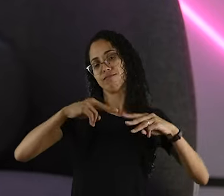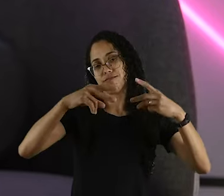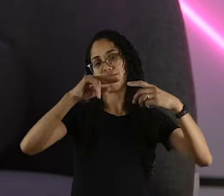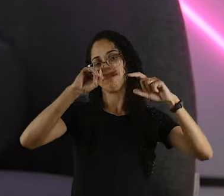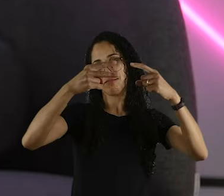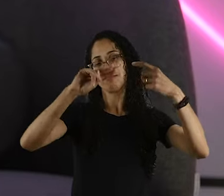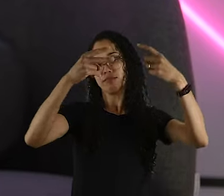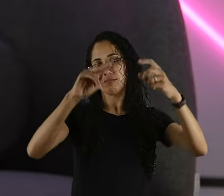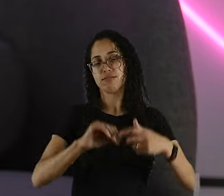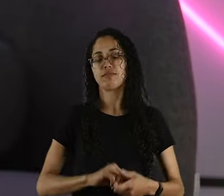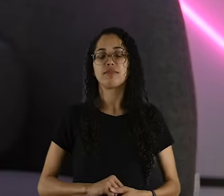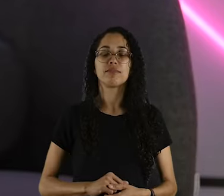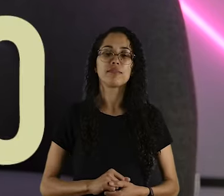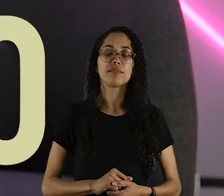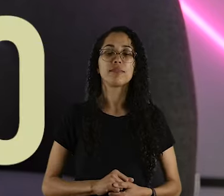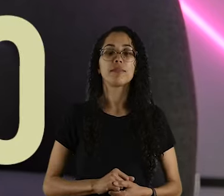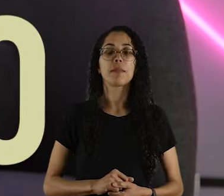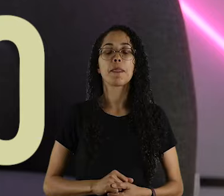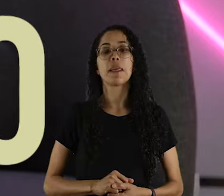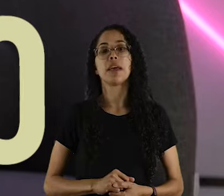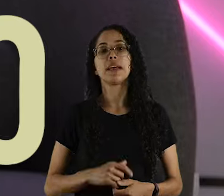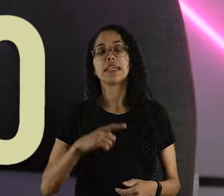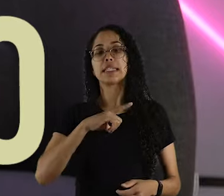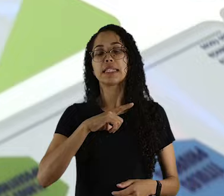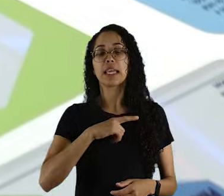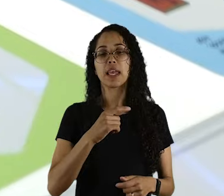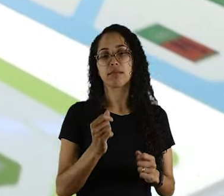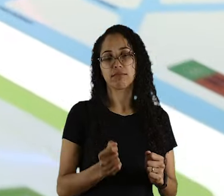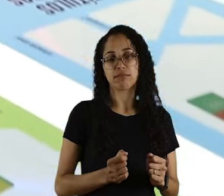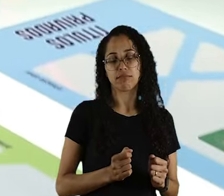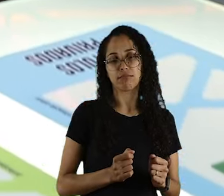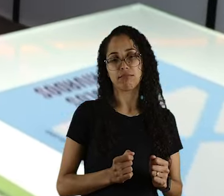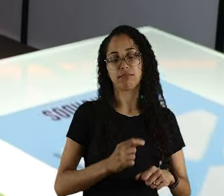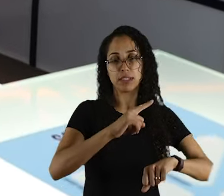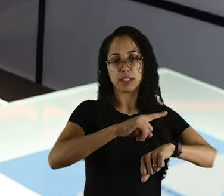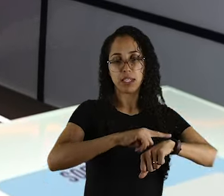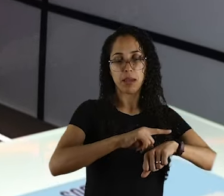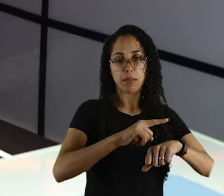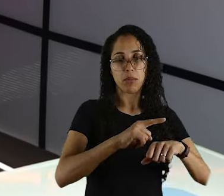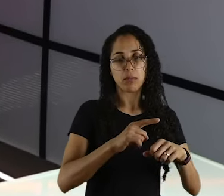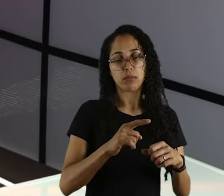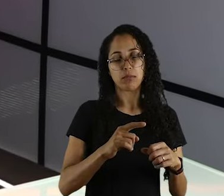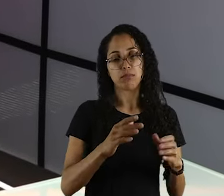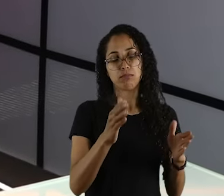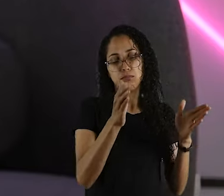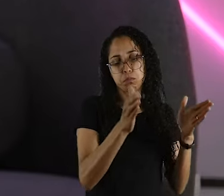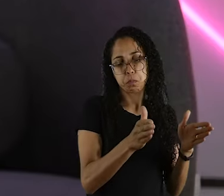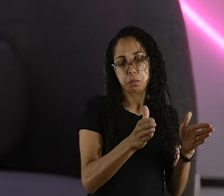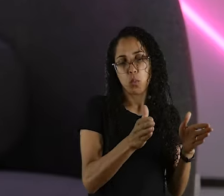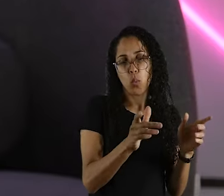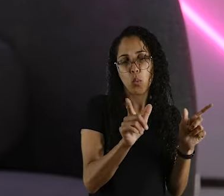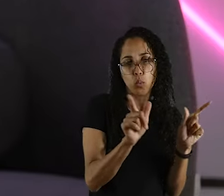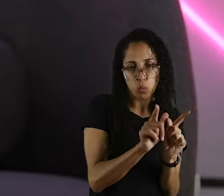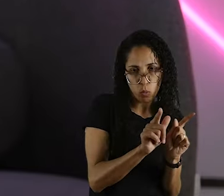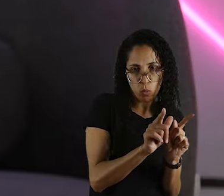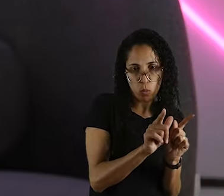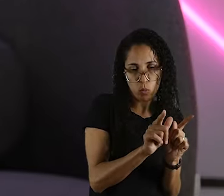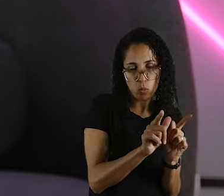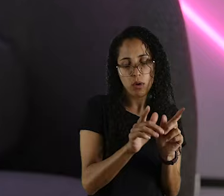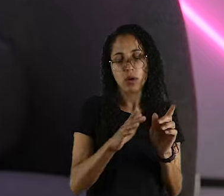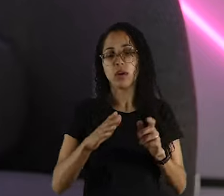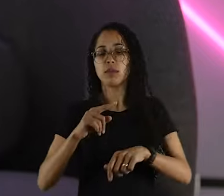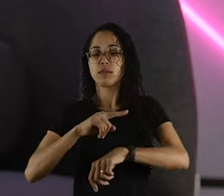a metodologia lá do médio, curto e longo prazo, né? Tem um plano aí de médio prazo. A gente tá fazendo um